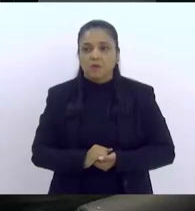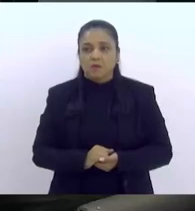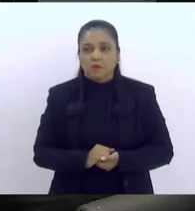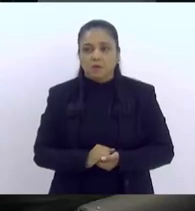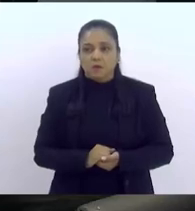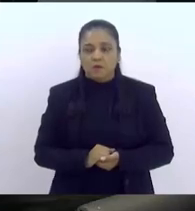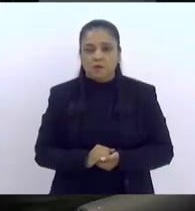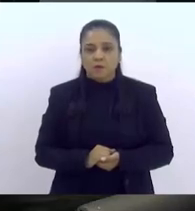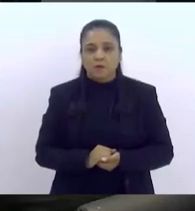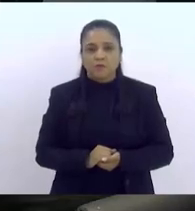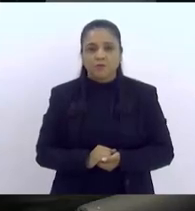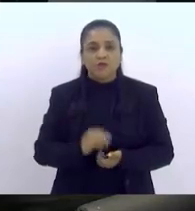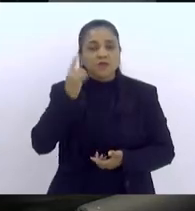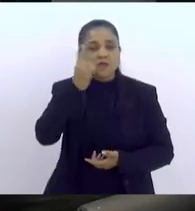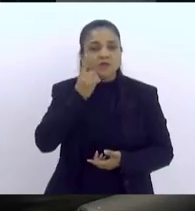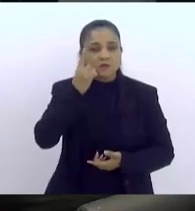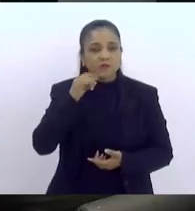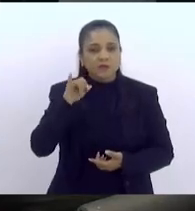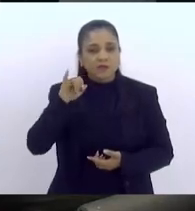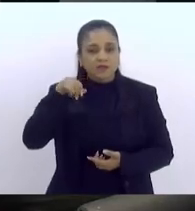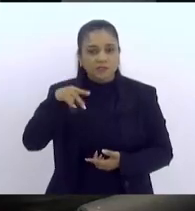A Índia Melau.